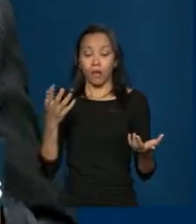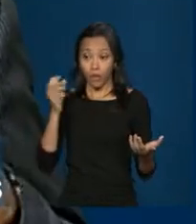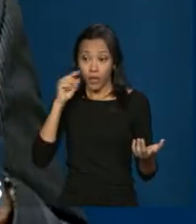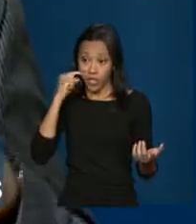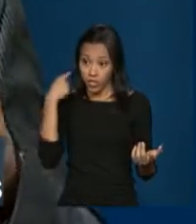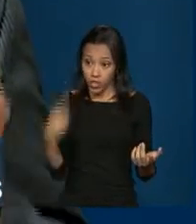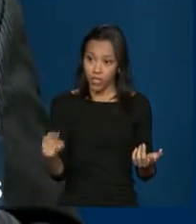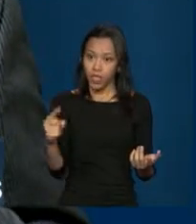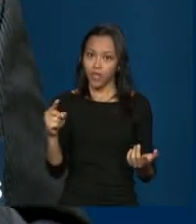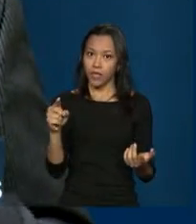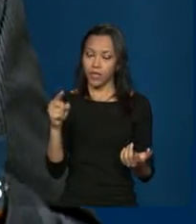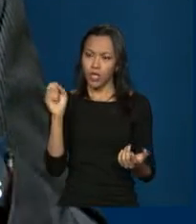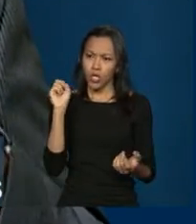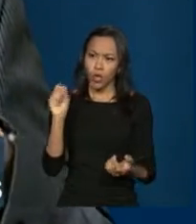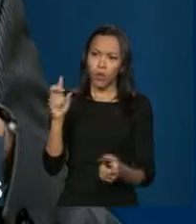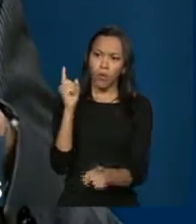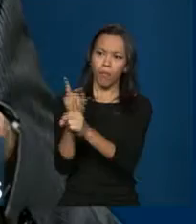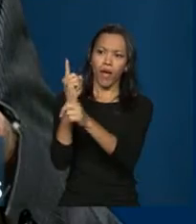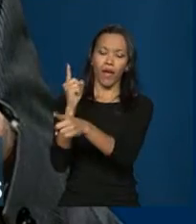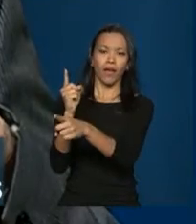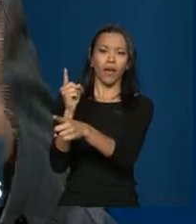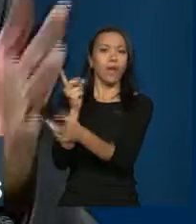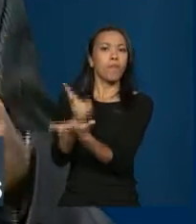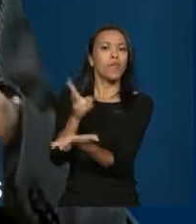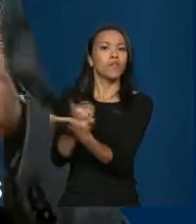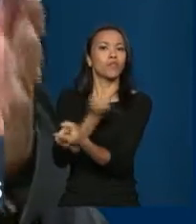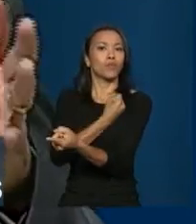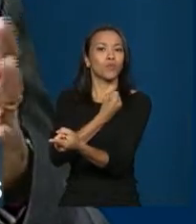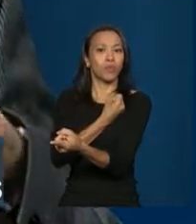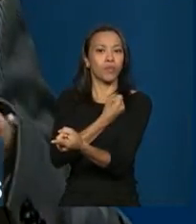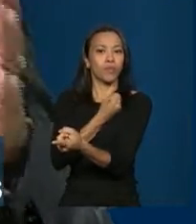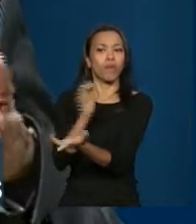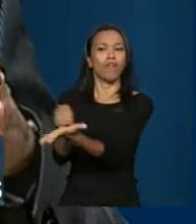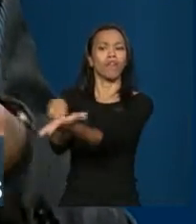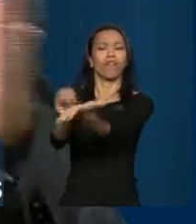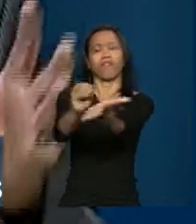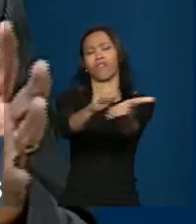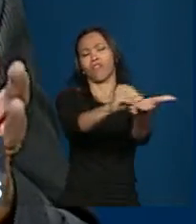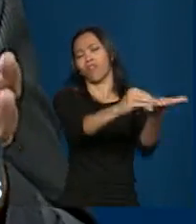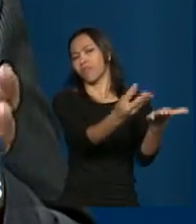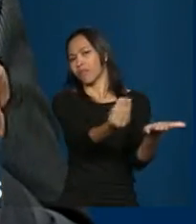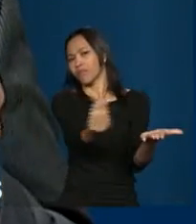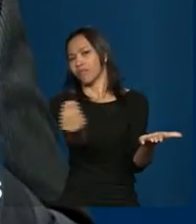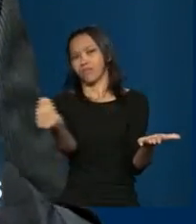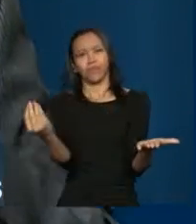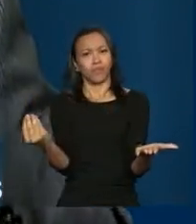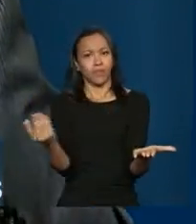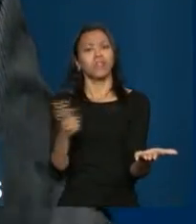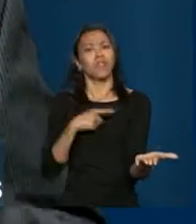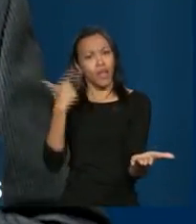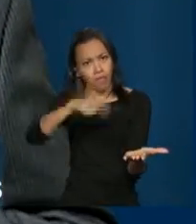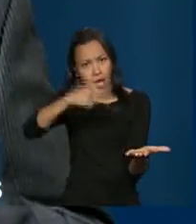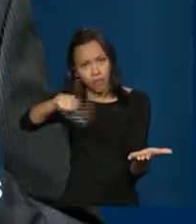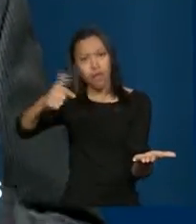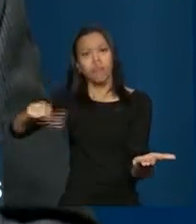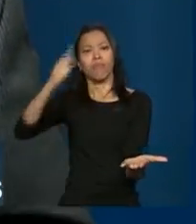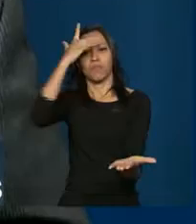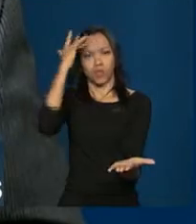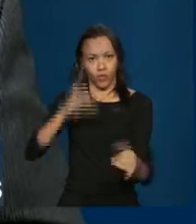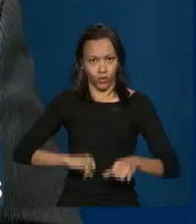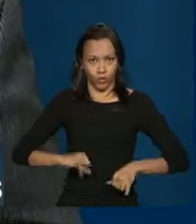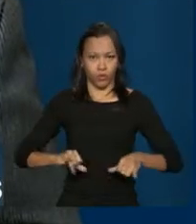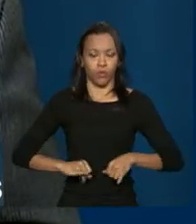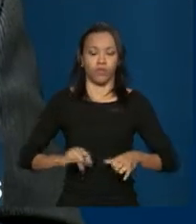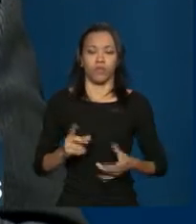mesma coisa que o número de vítimas total que nós pensamos que existem, tá? Então,